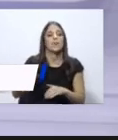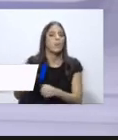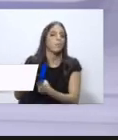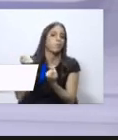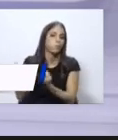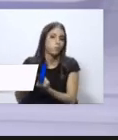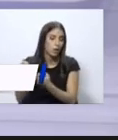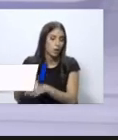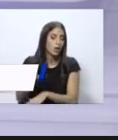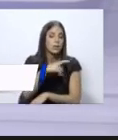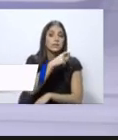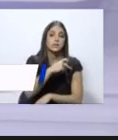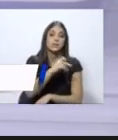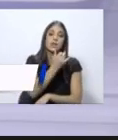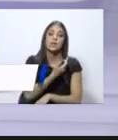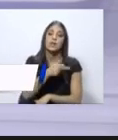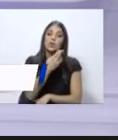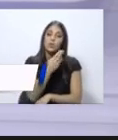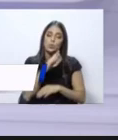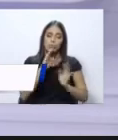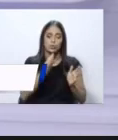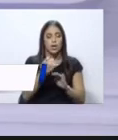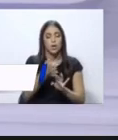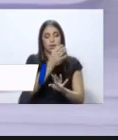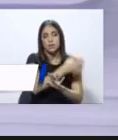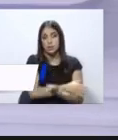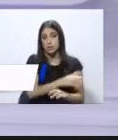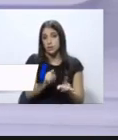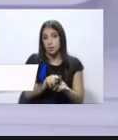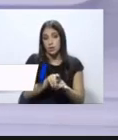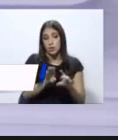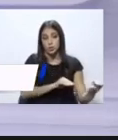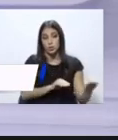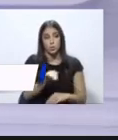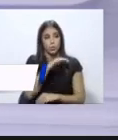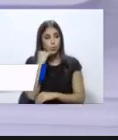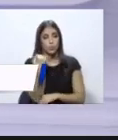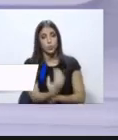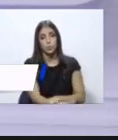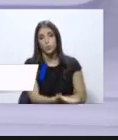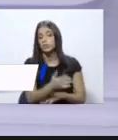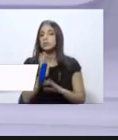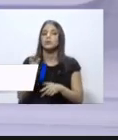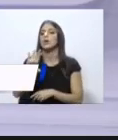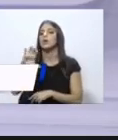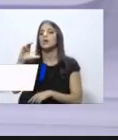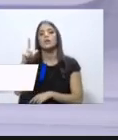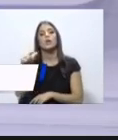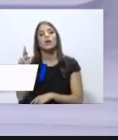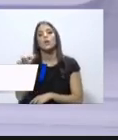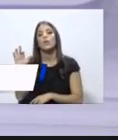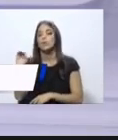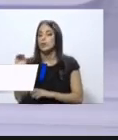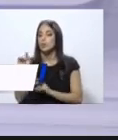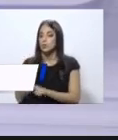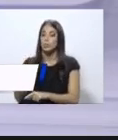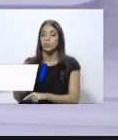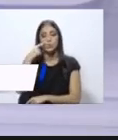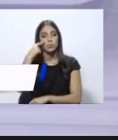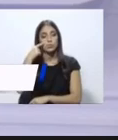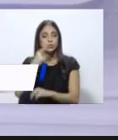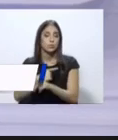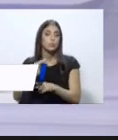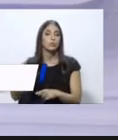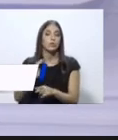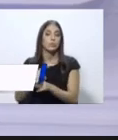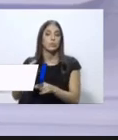Zaidu já teve prestações que toda a gente reconheceu. O Cláudio Ramos era reconhecido